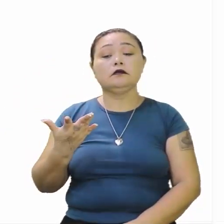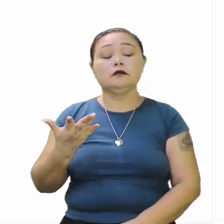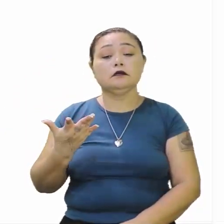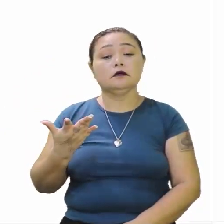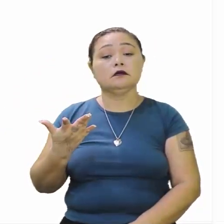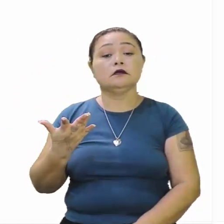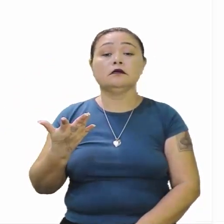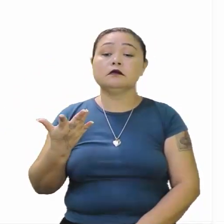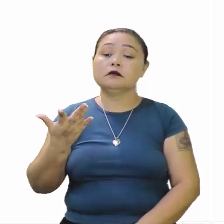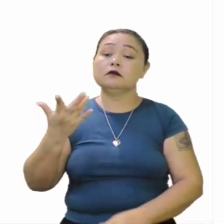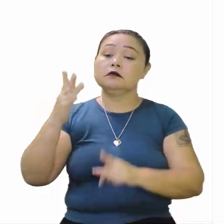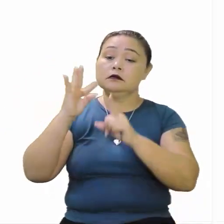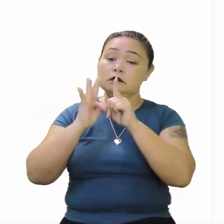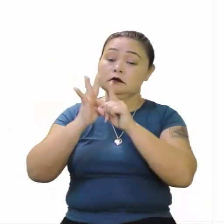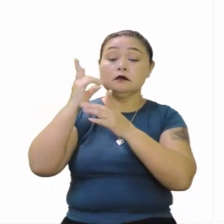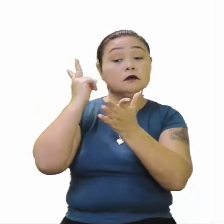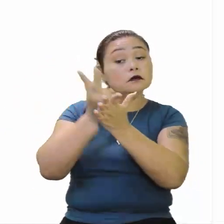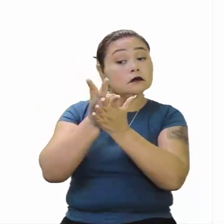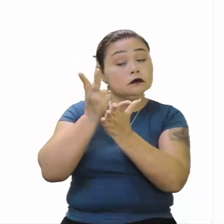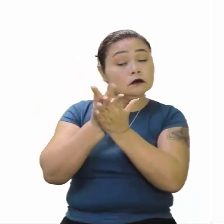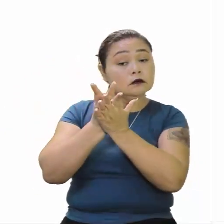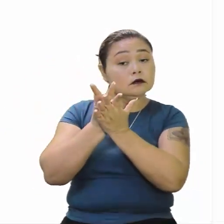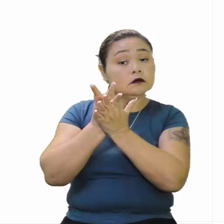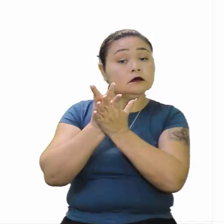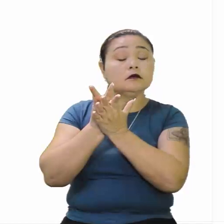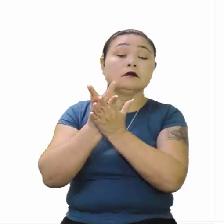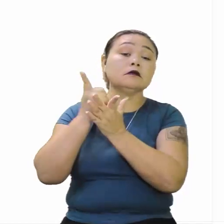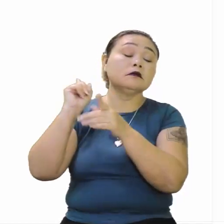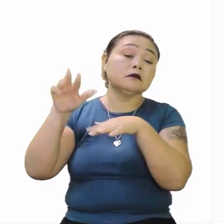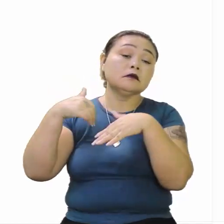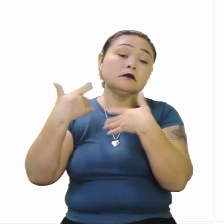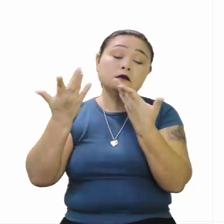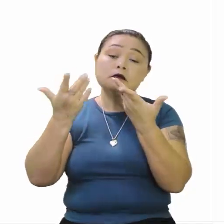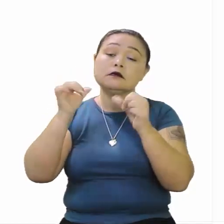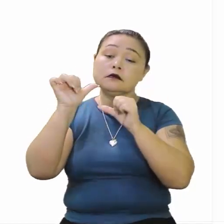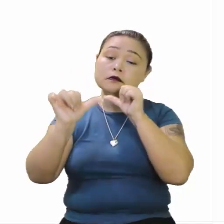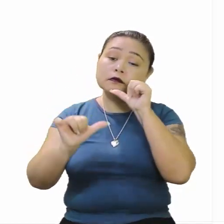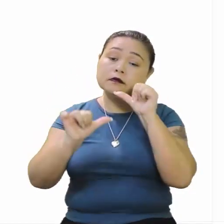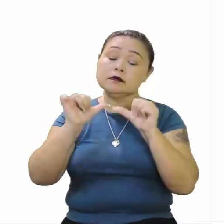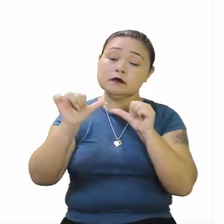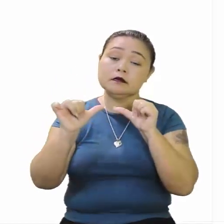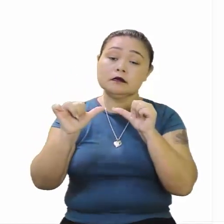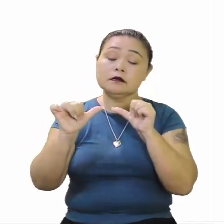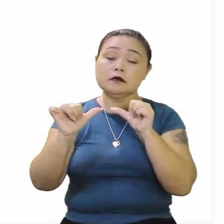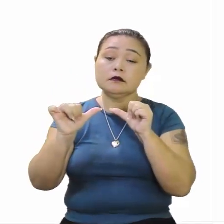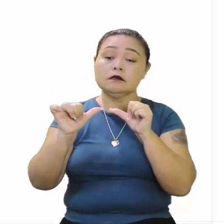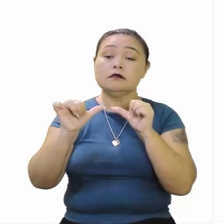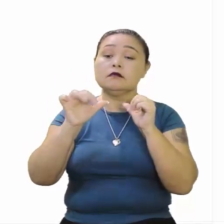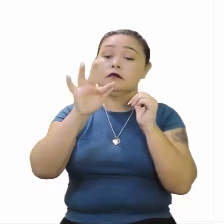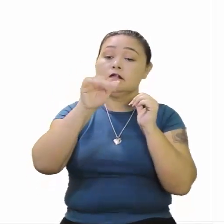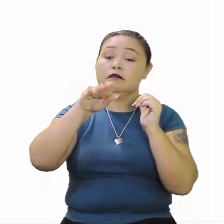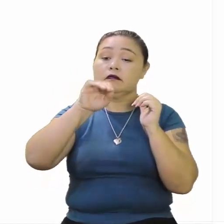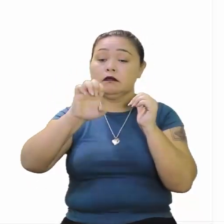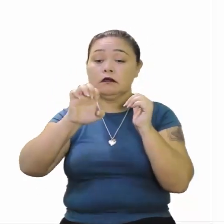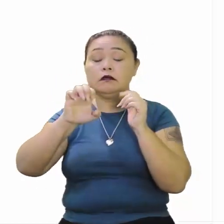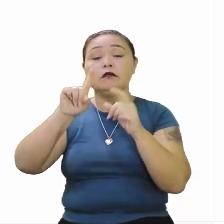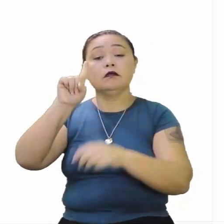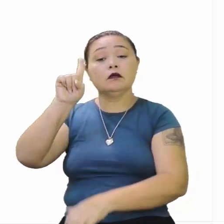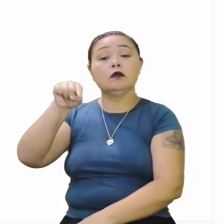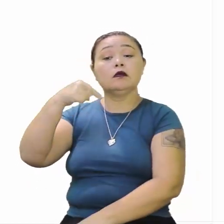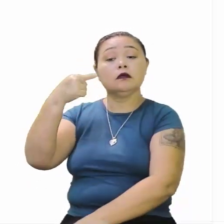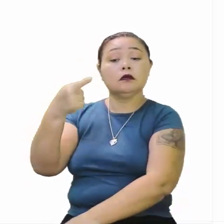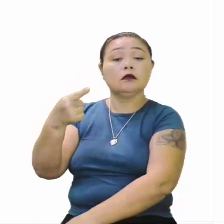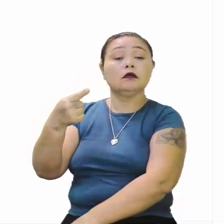a temperatura é constante, se mantém constante, está havendo uma mudança de fase, como do sólido para o líquido, com a